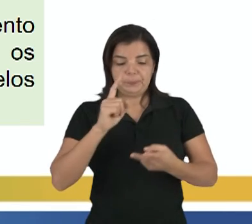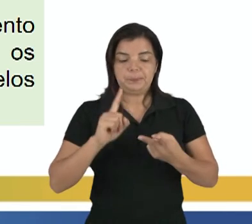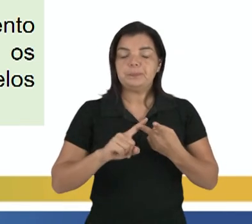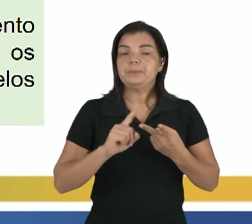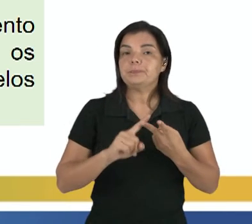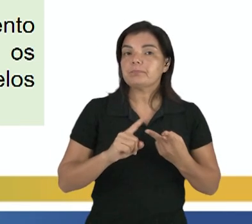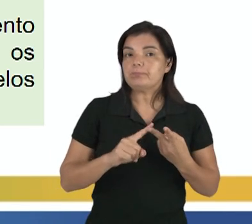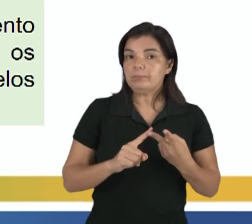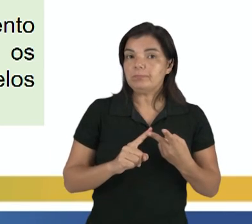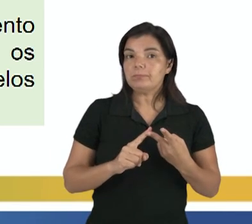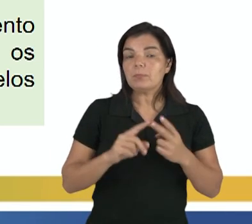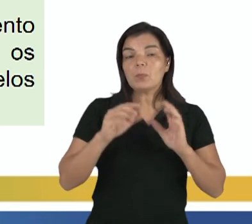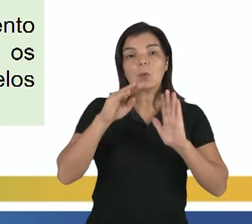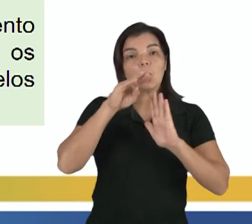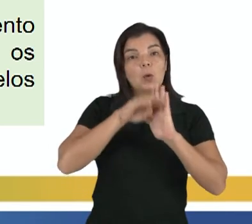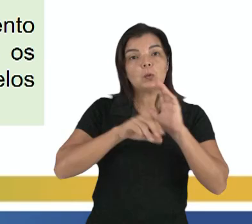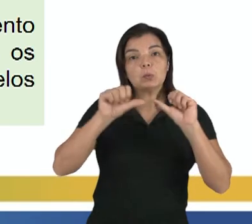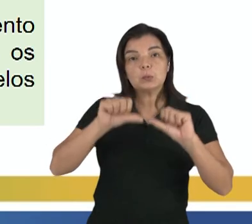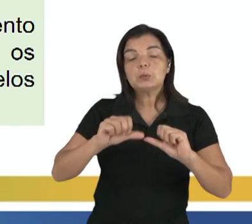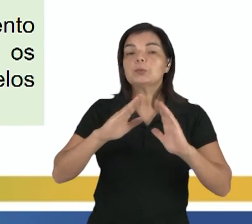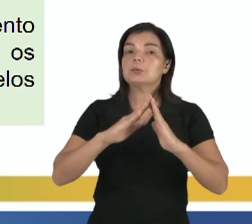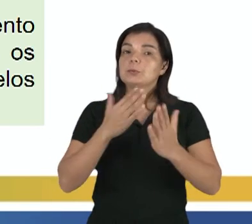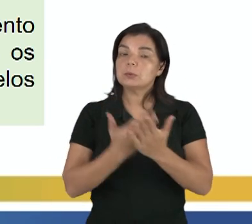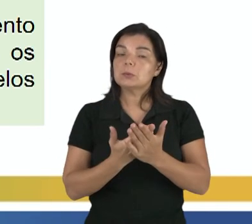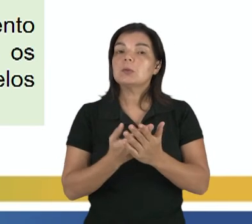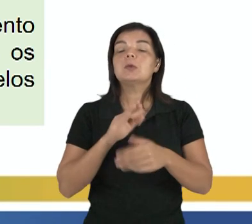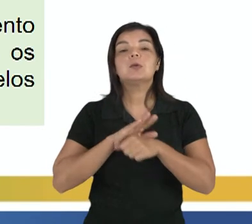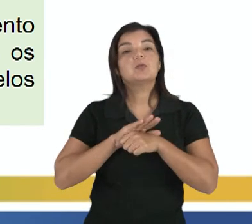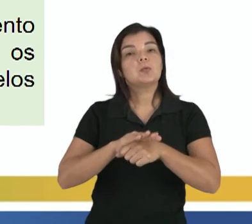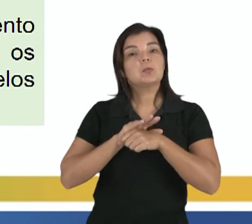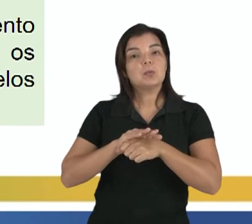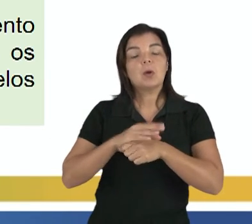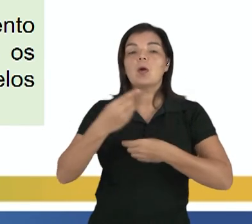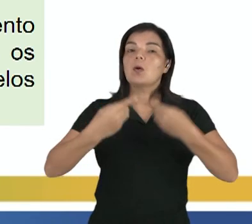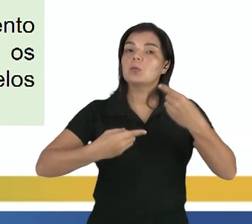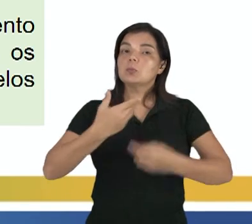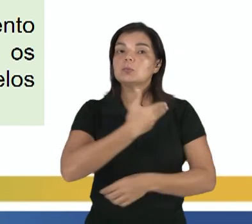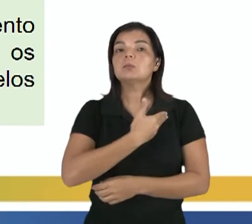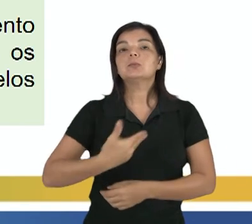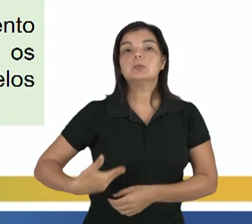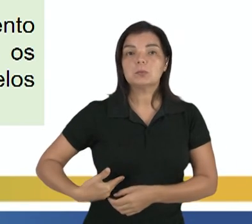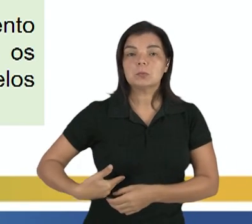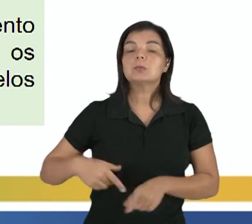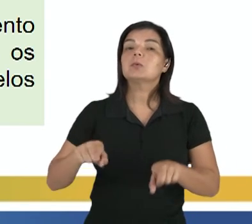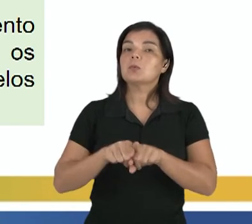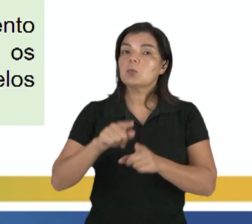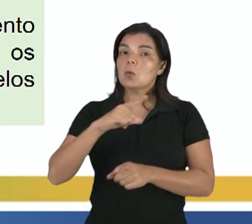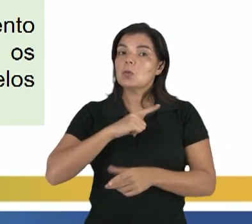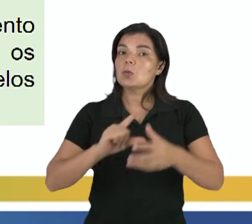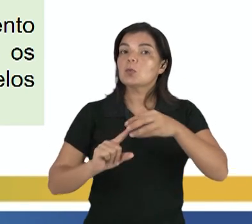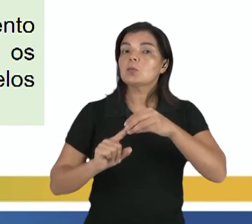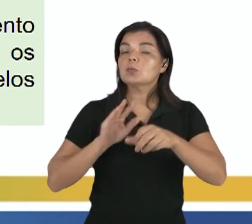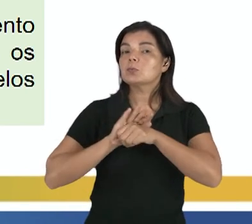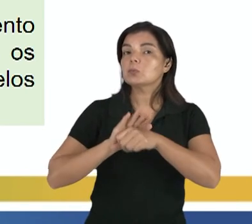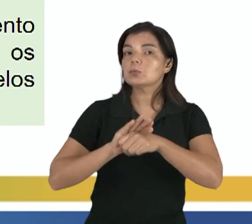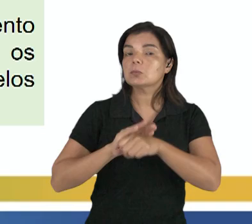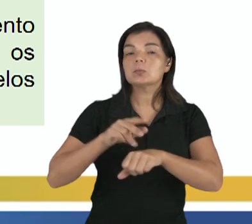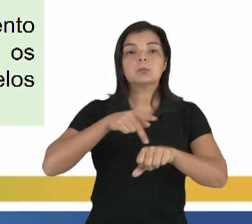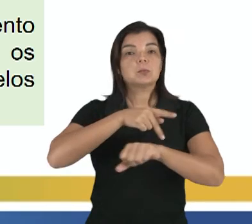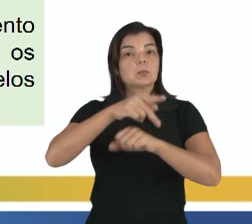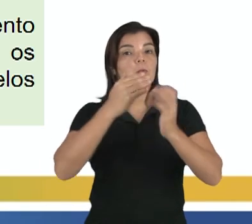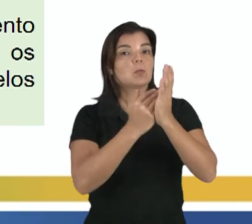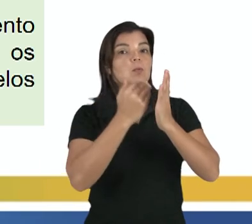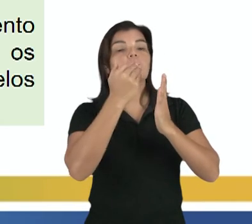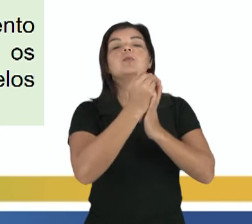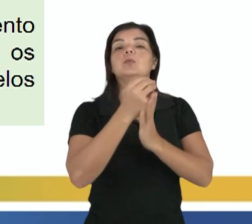era afetada pelo baixo índice de escolaridade e essas políticas públicas também têm o intuito de ajudar com que esses países